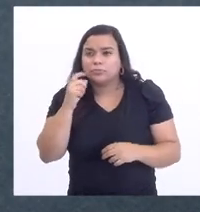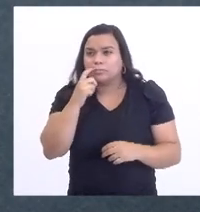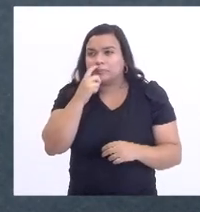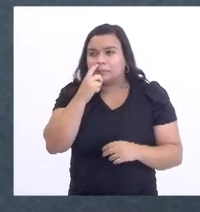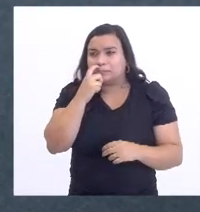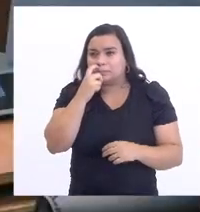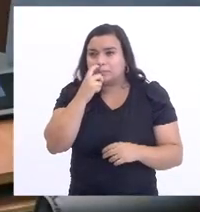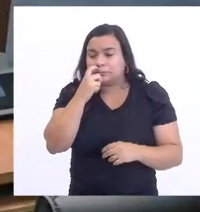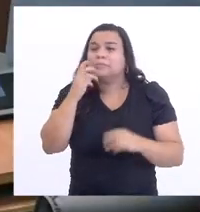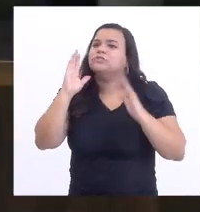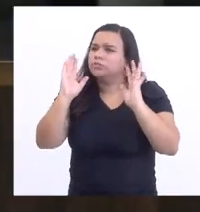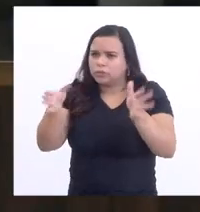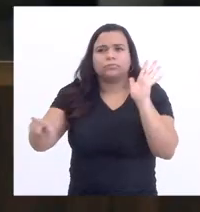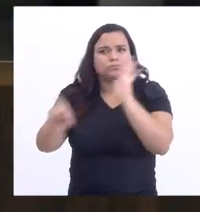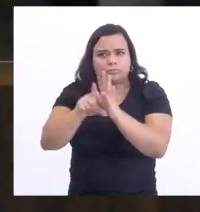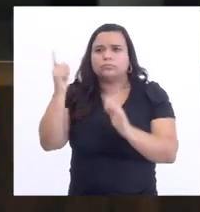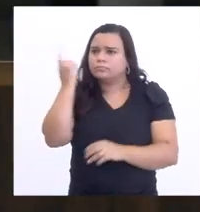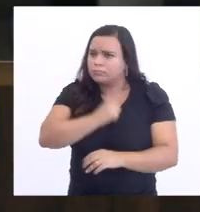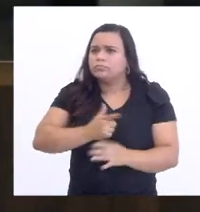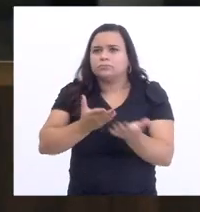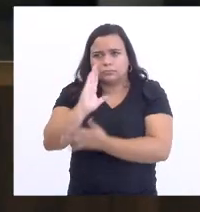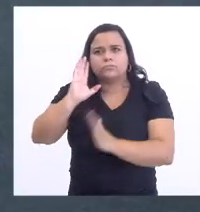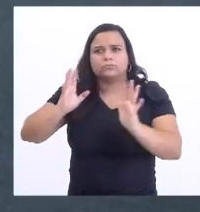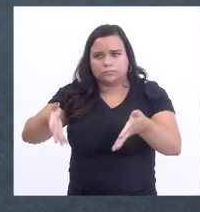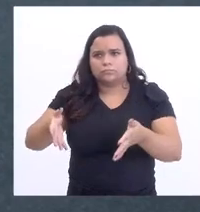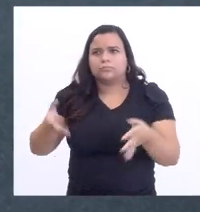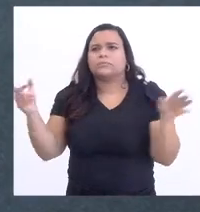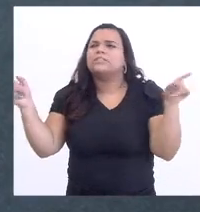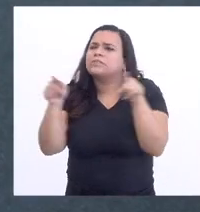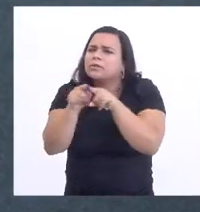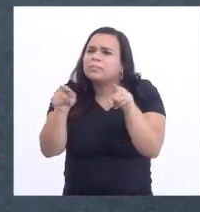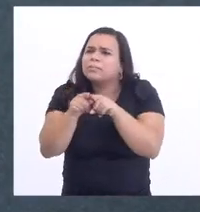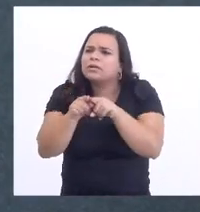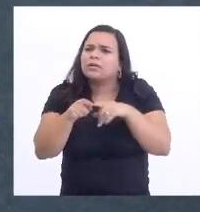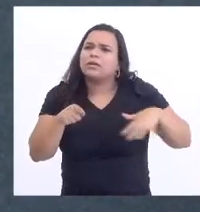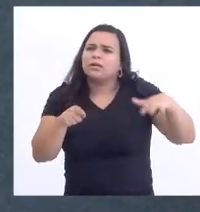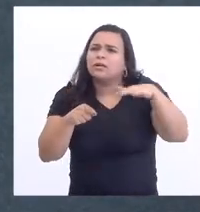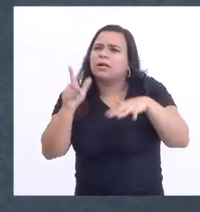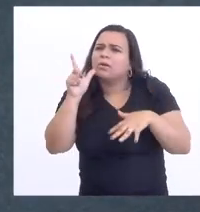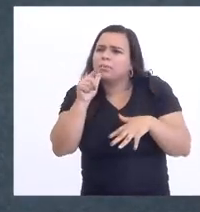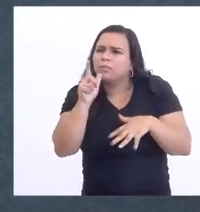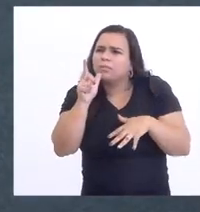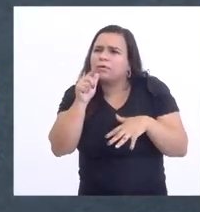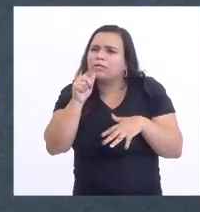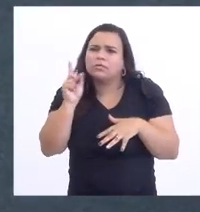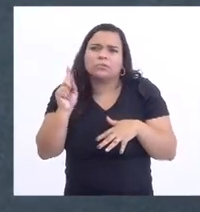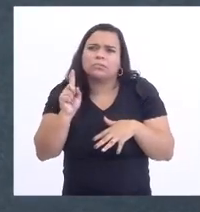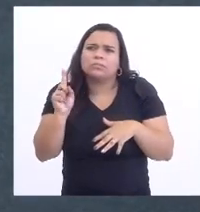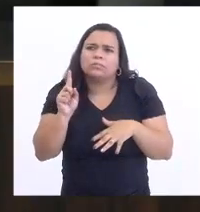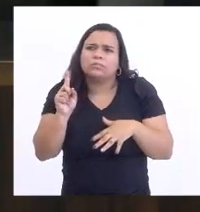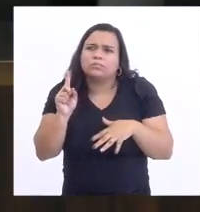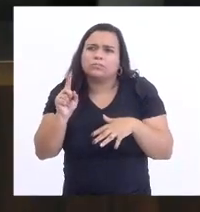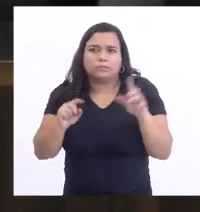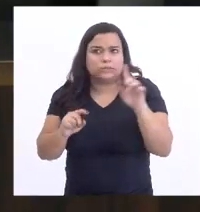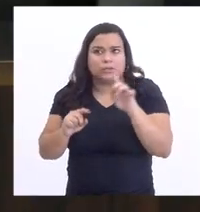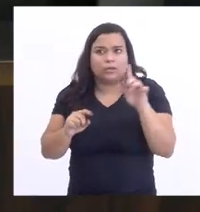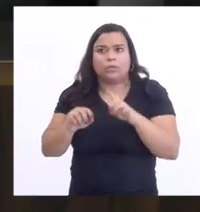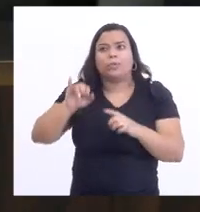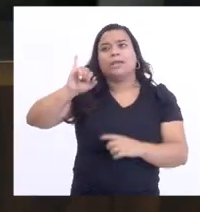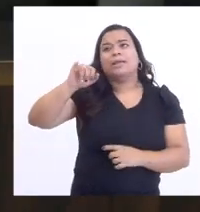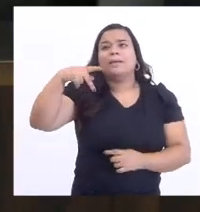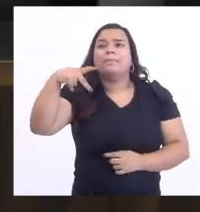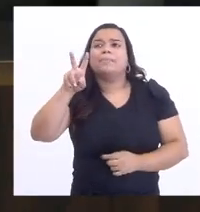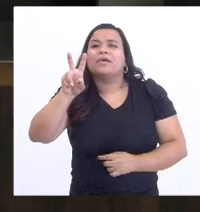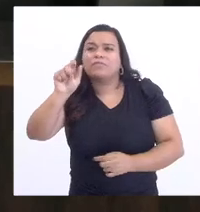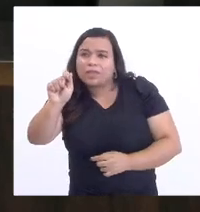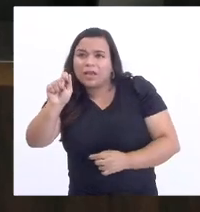Já sancionou, já é lei. Já é lei. E ele entra também na água, ou não? Não, IPVA